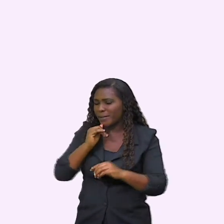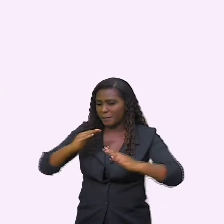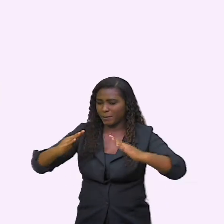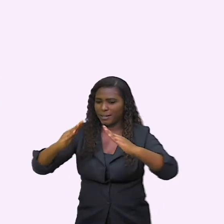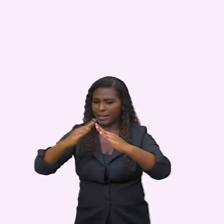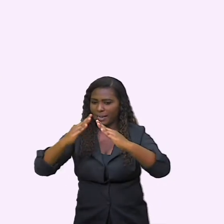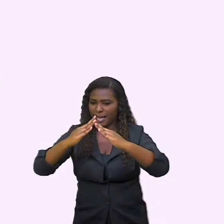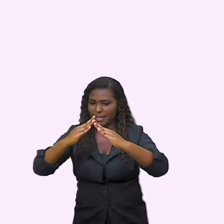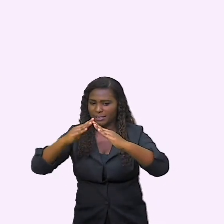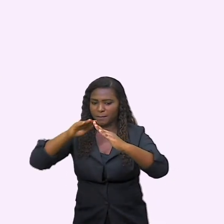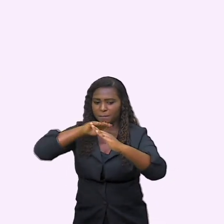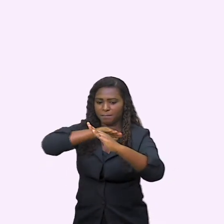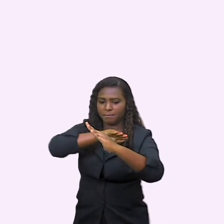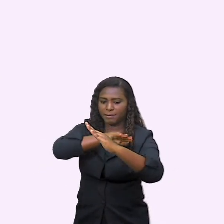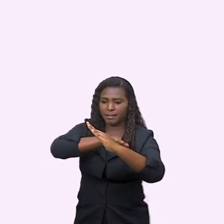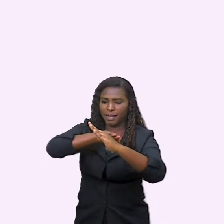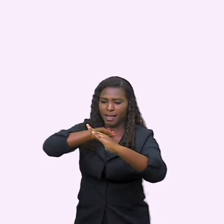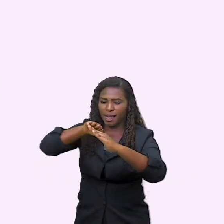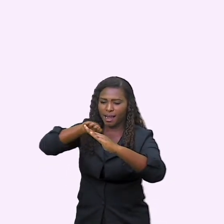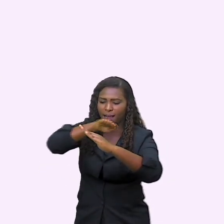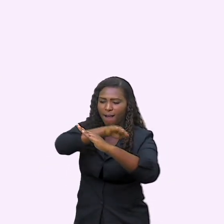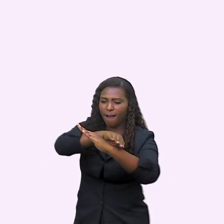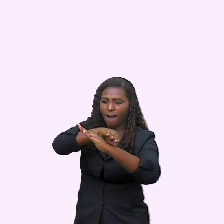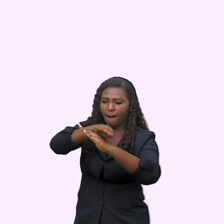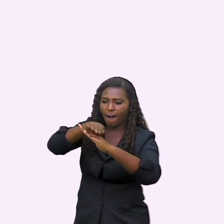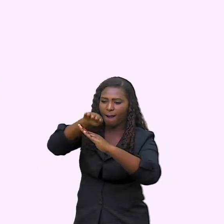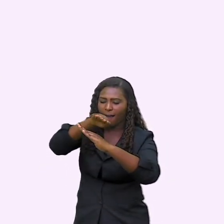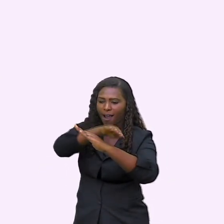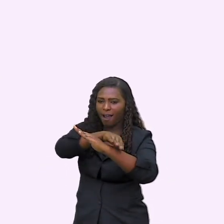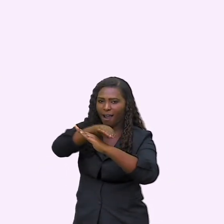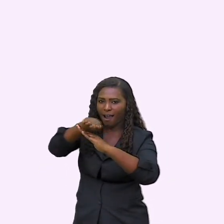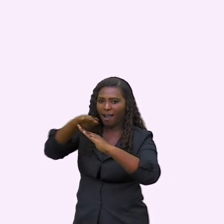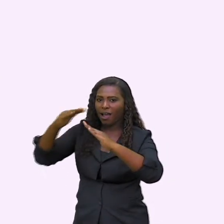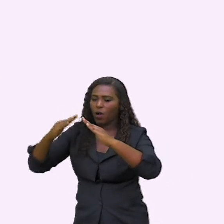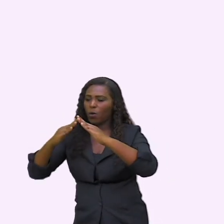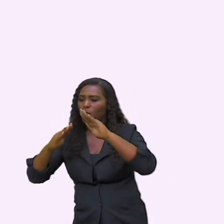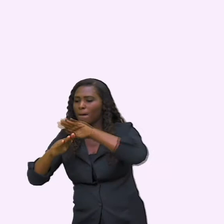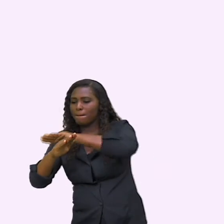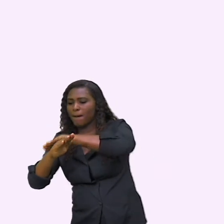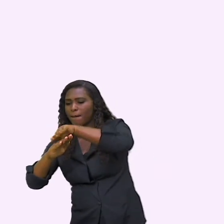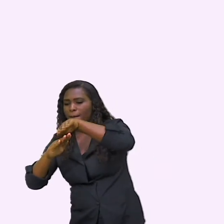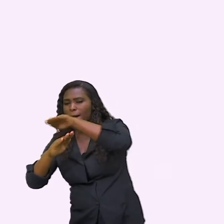fotovoltaicos, usinas heliotérmicas e aquecedores solares.